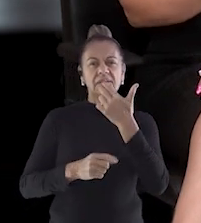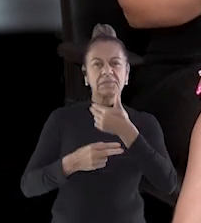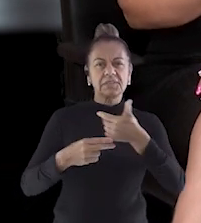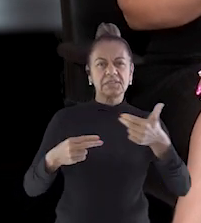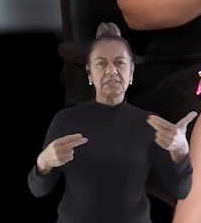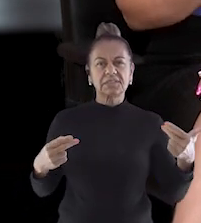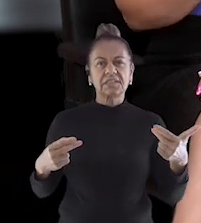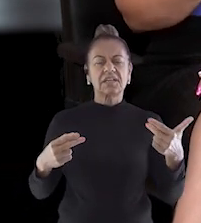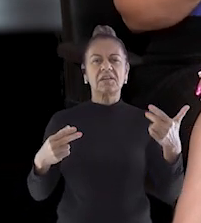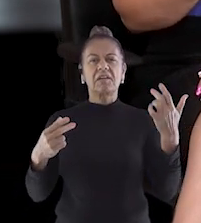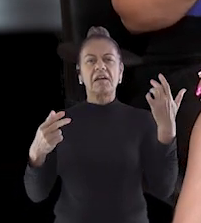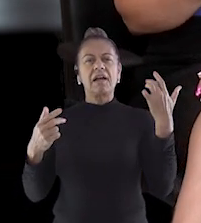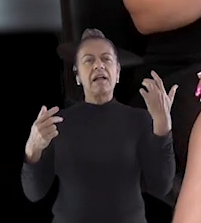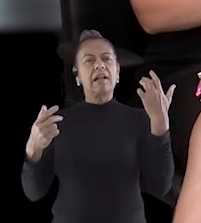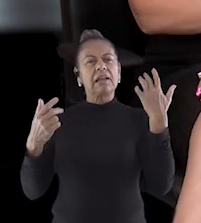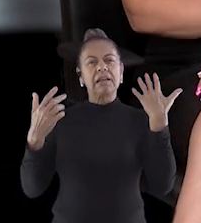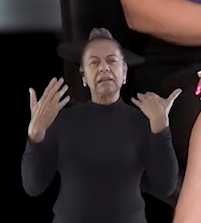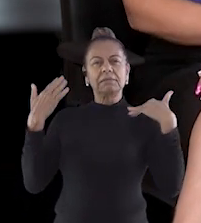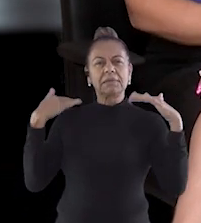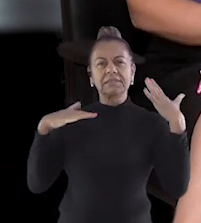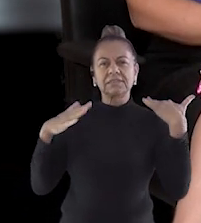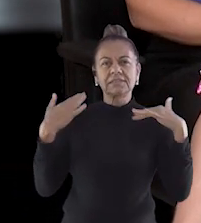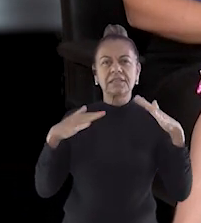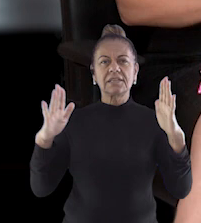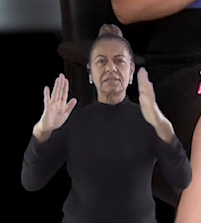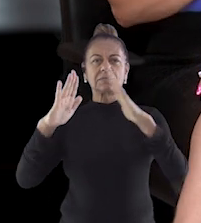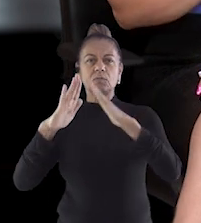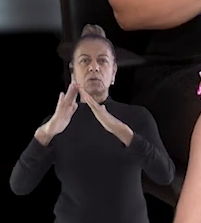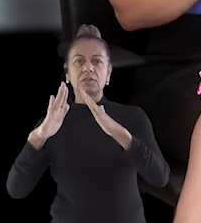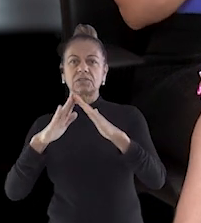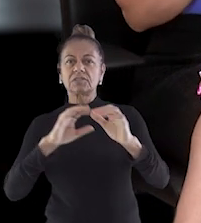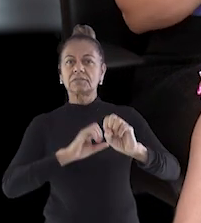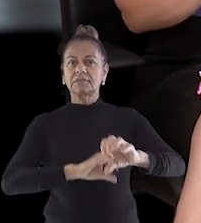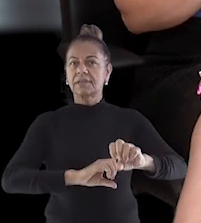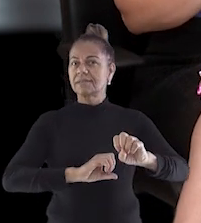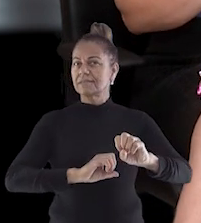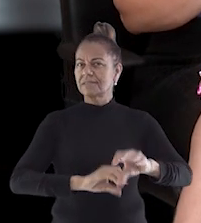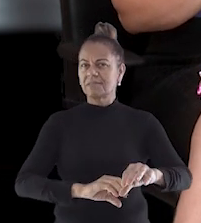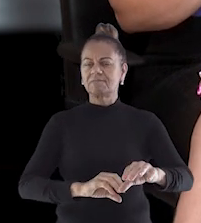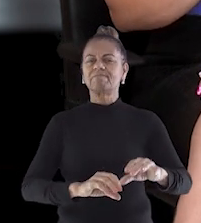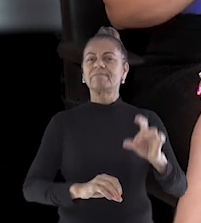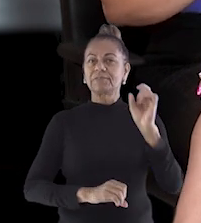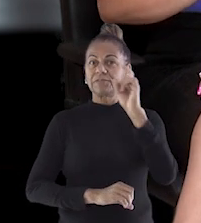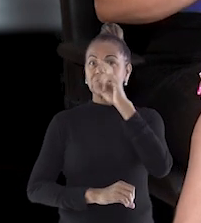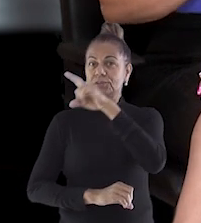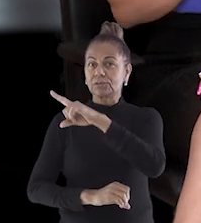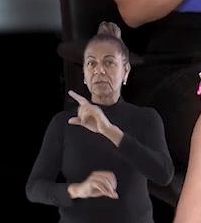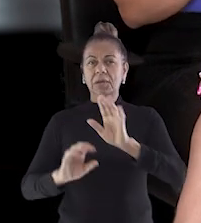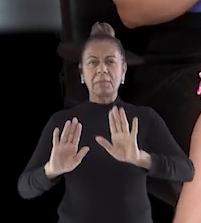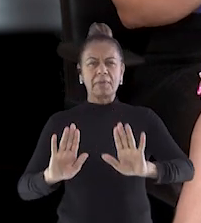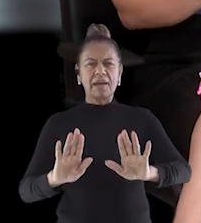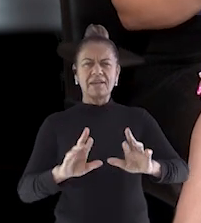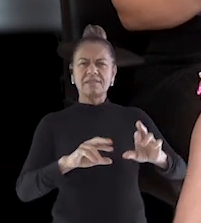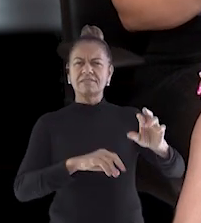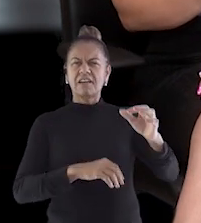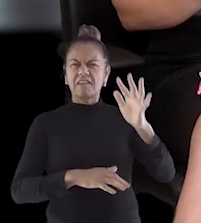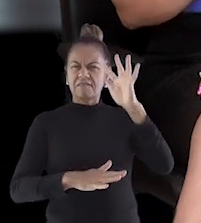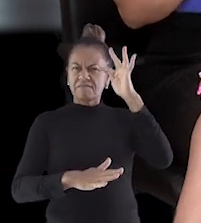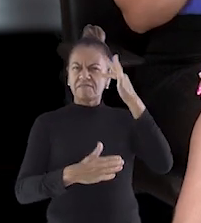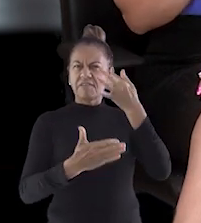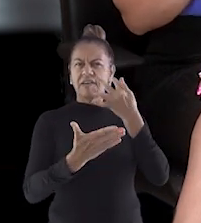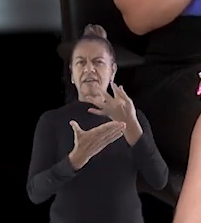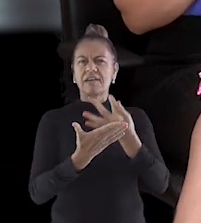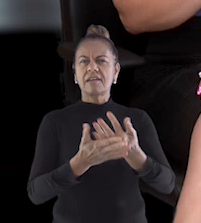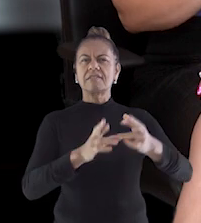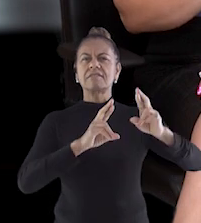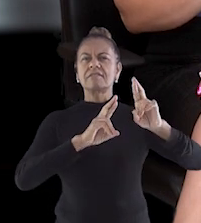lazer, vestuário, moradia e educação. A fé e a esperança têm alimentado seus sonhos